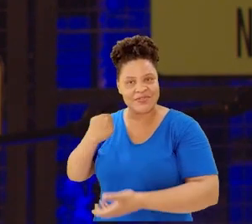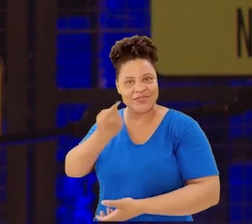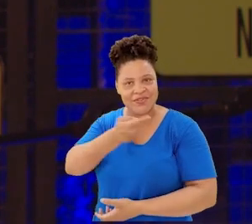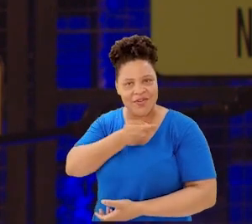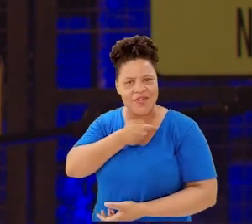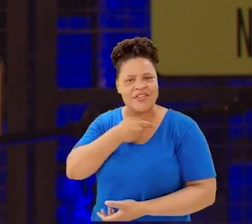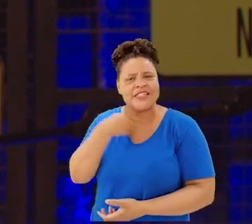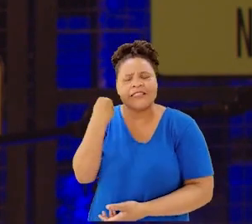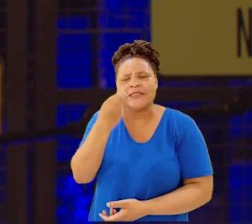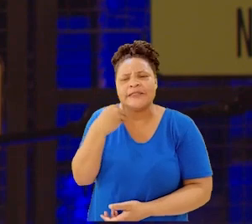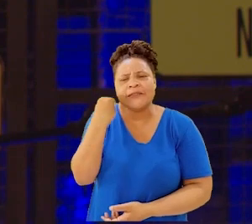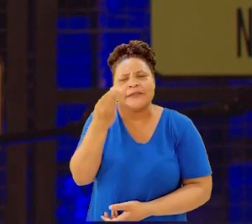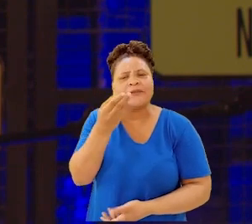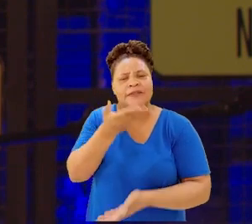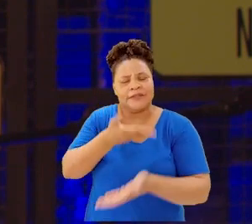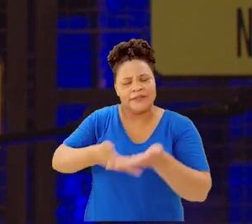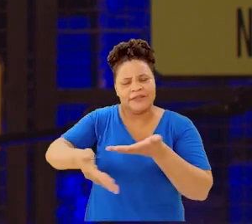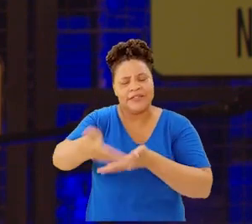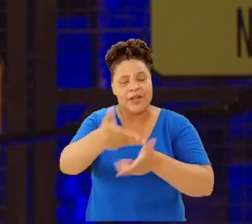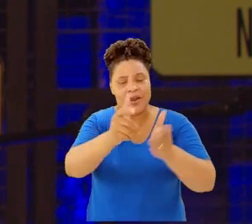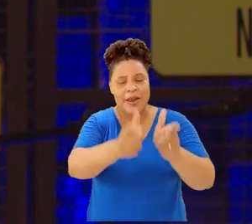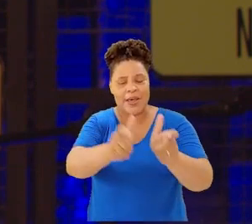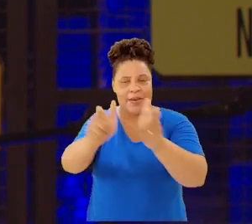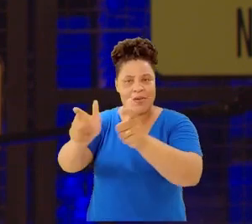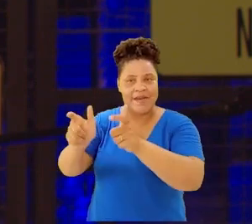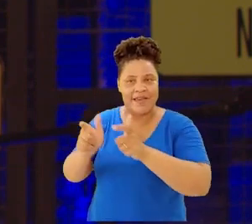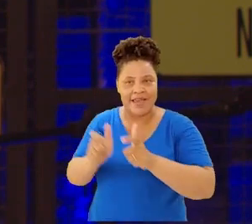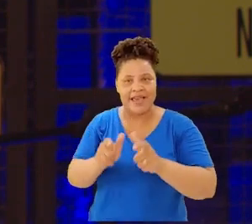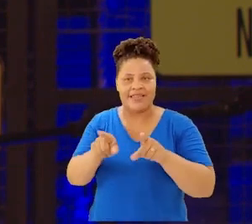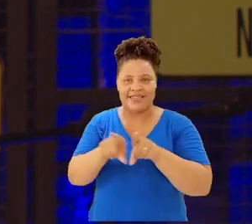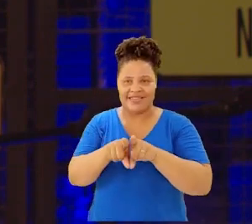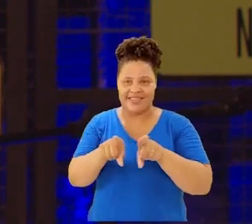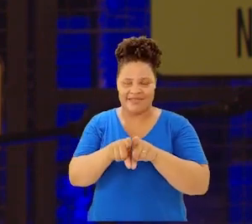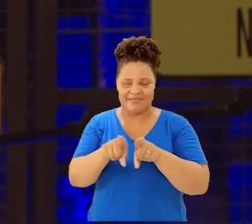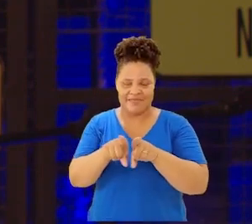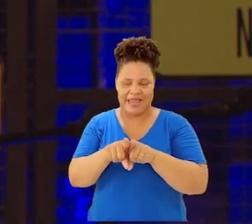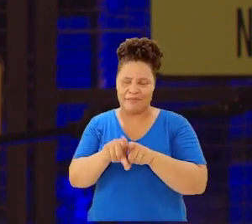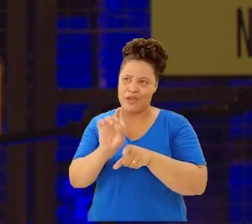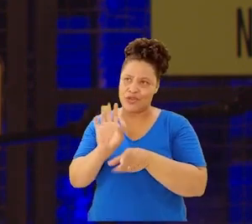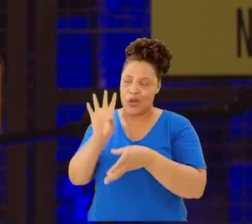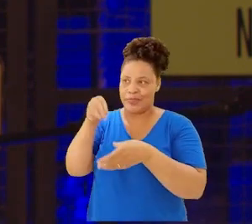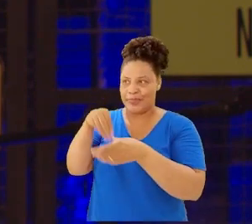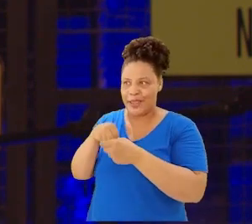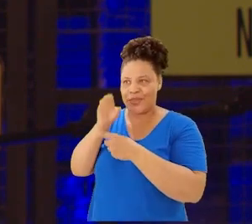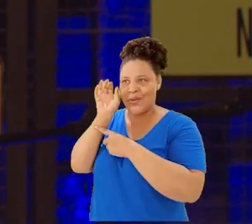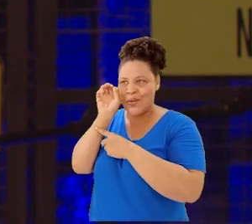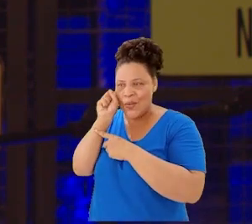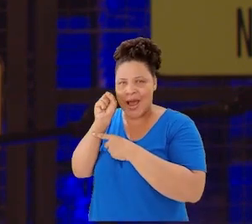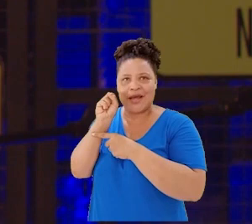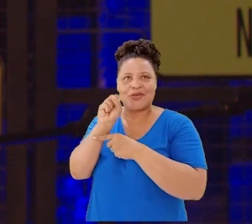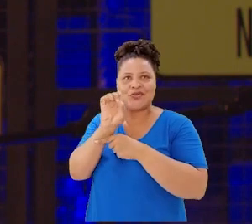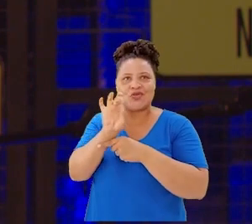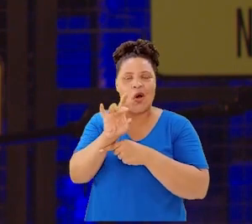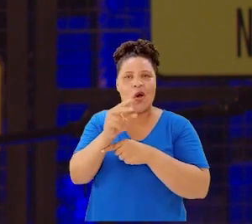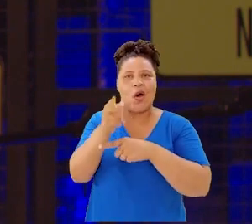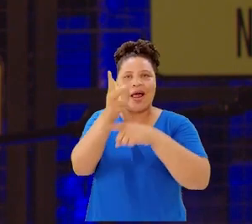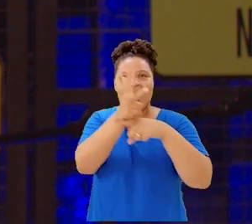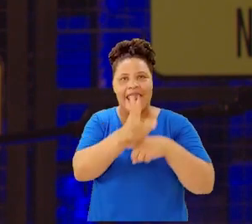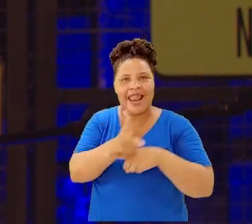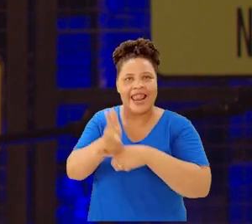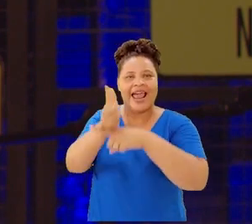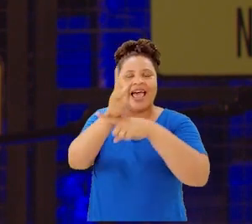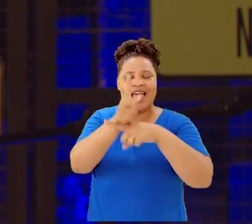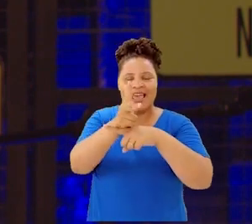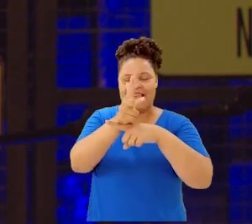E se experimentar também, né? Em outros lugares, fora do quarto, fora das lives e tudo mais. Desenvolver em outros espaços.